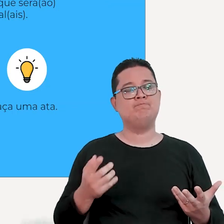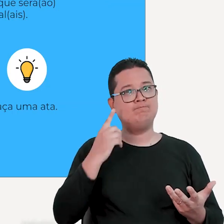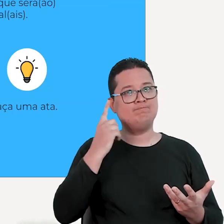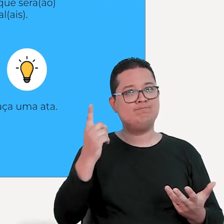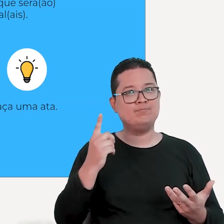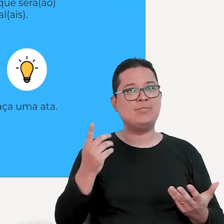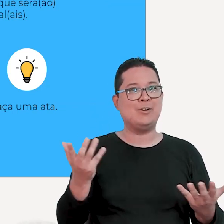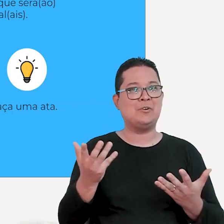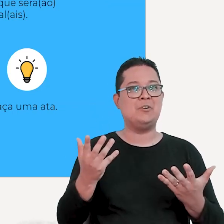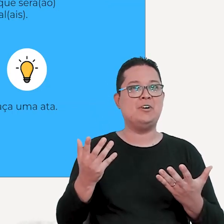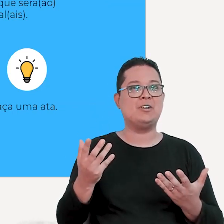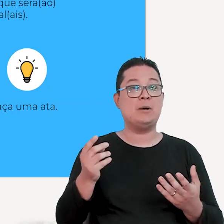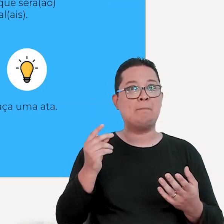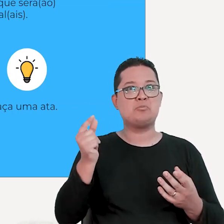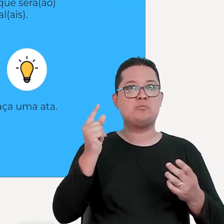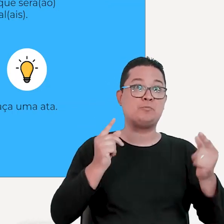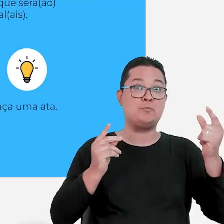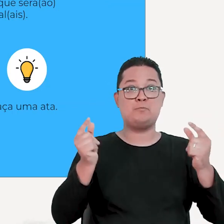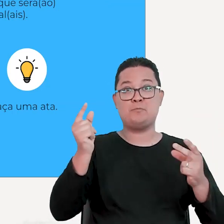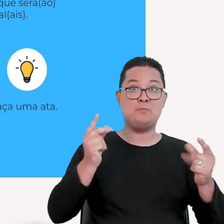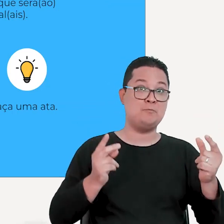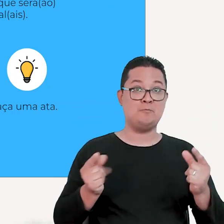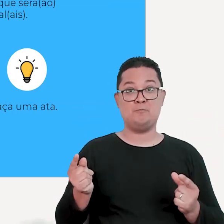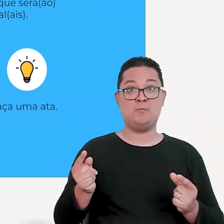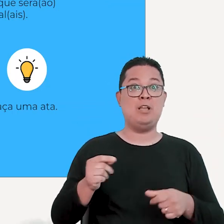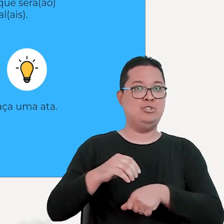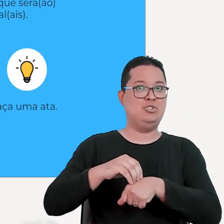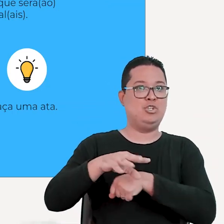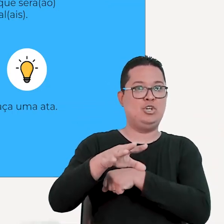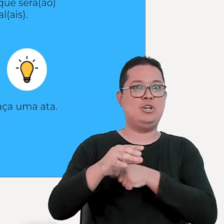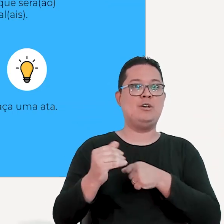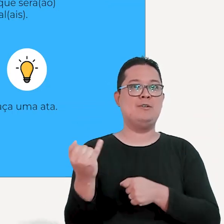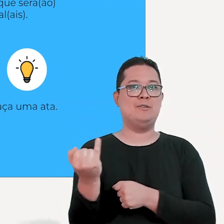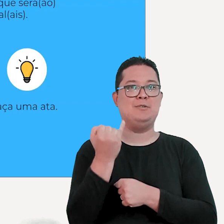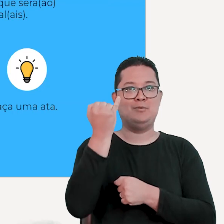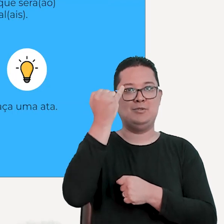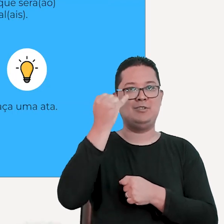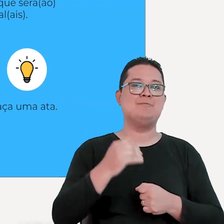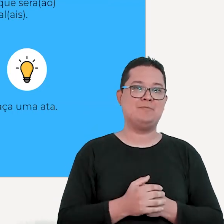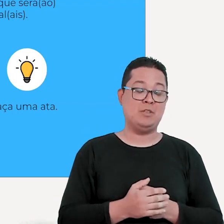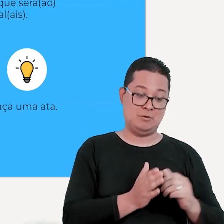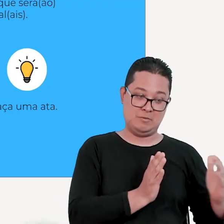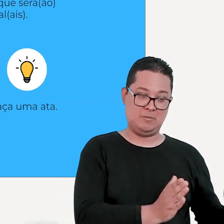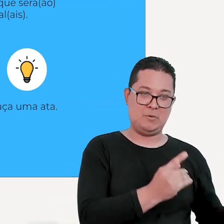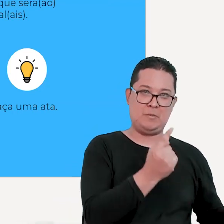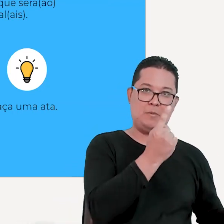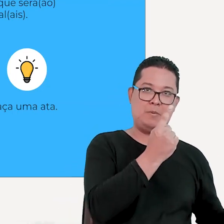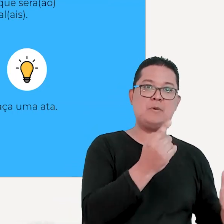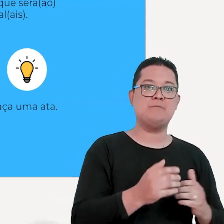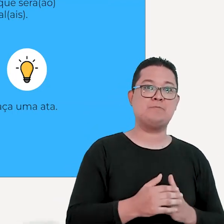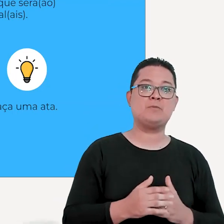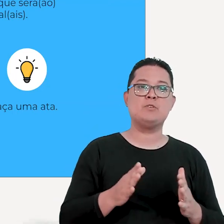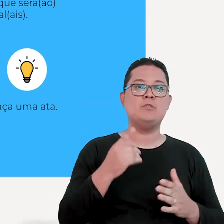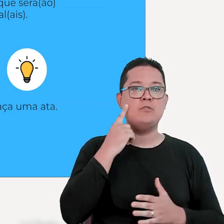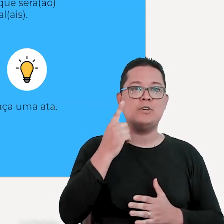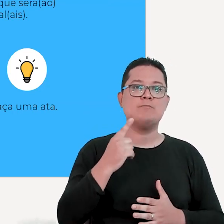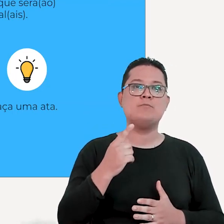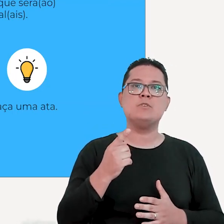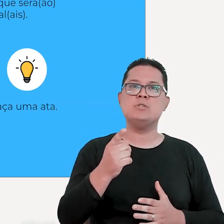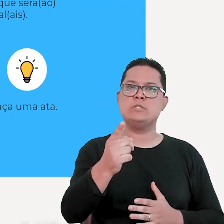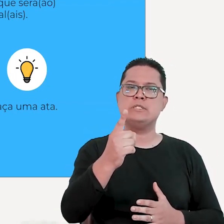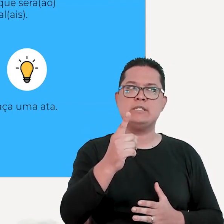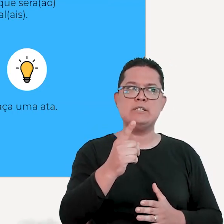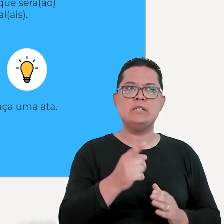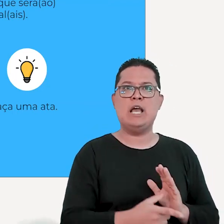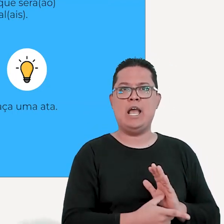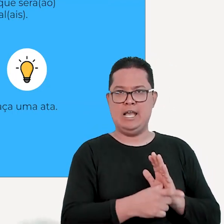do trabalho em equipe quanto do kickoff. A primeira dica que eu trago para vocês é: leia os materiais antes da